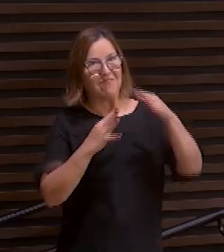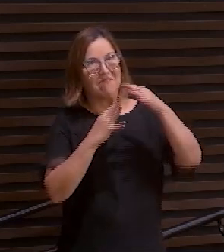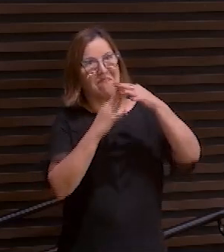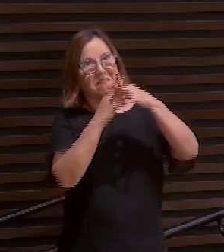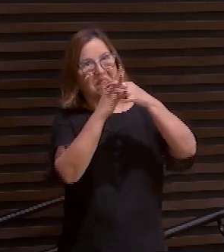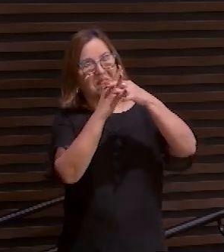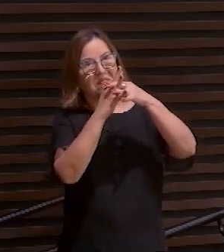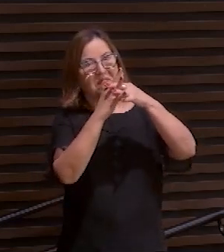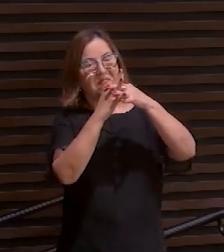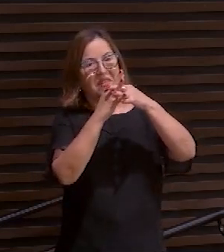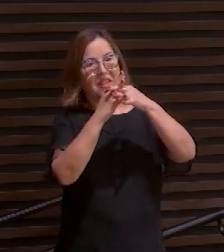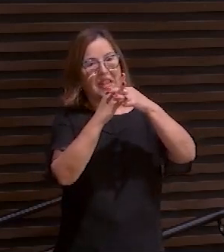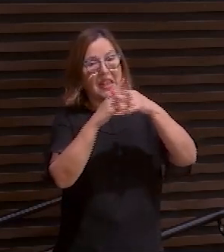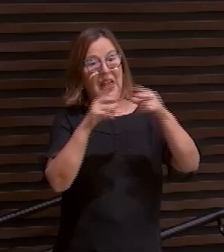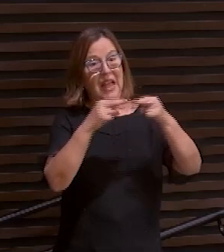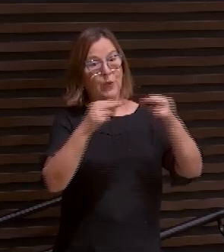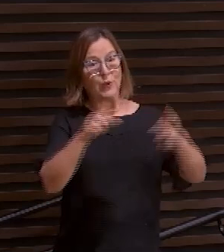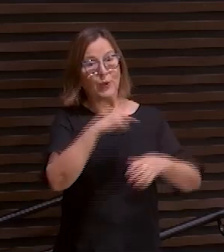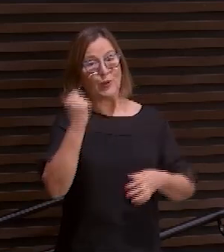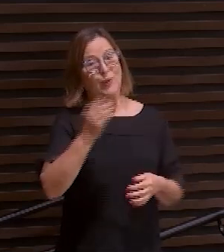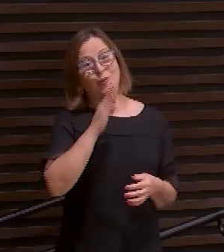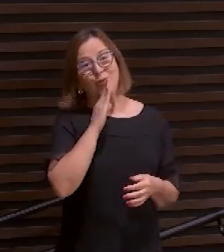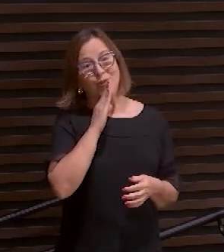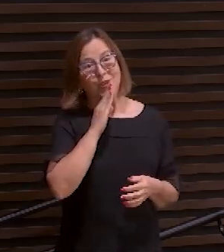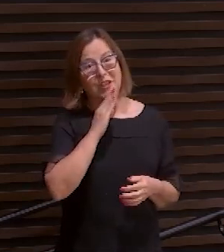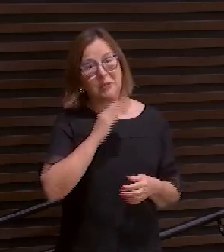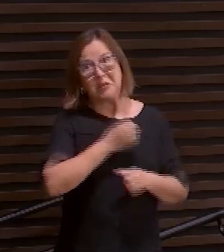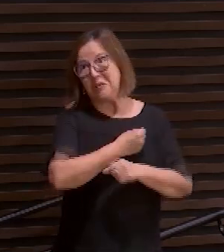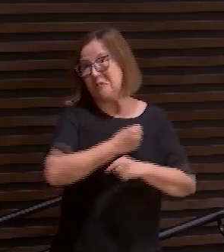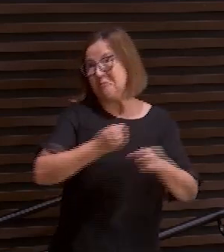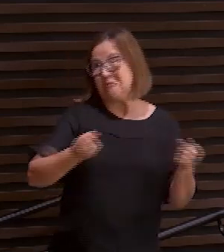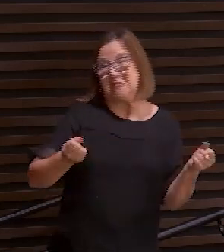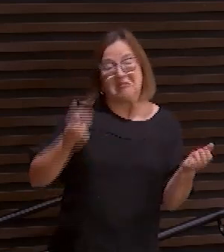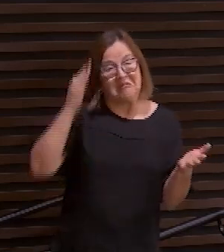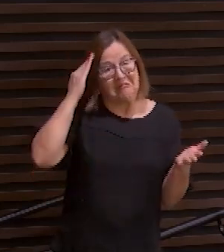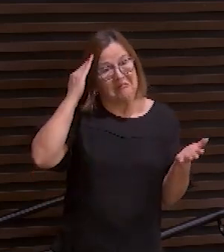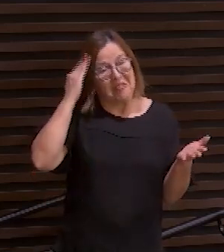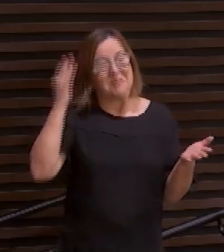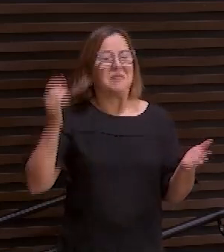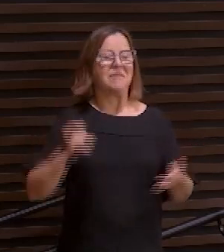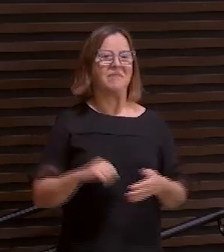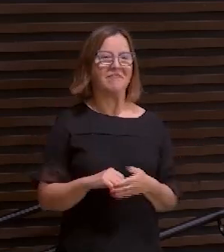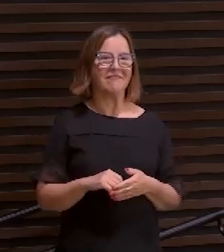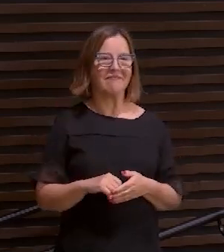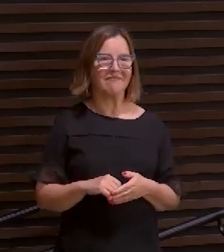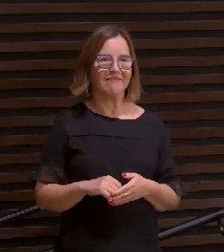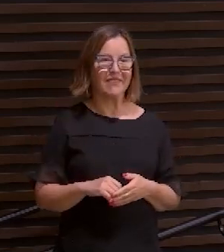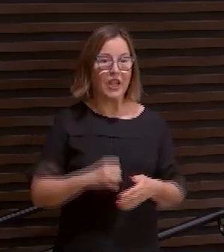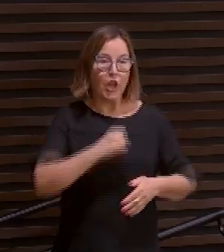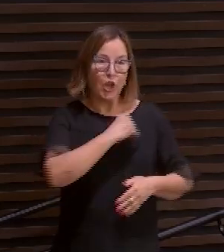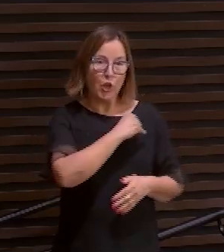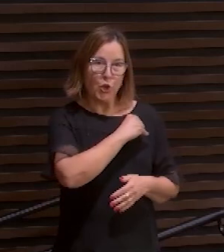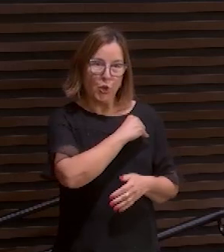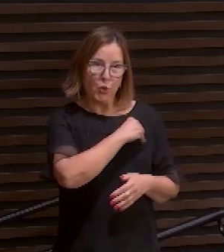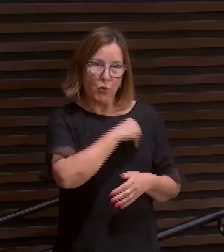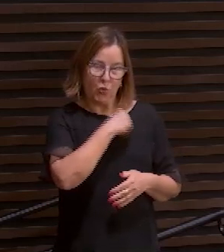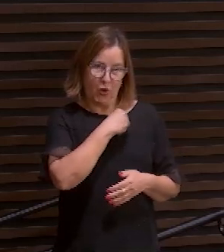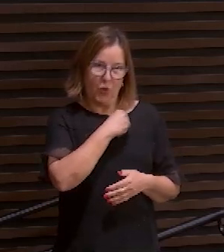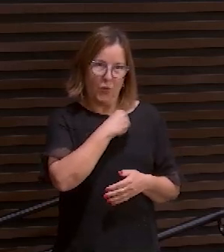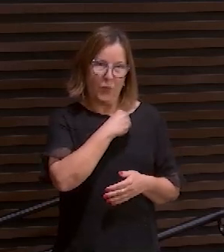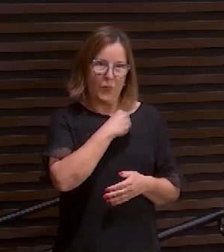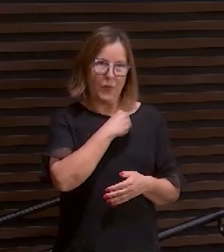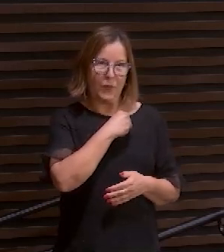Quando João descreveu o Apocalipse, ele descreve como ruas